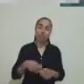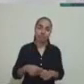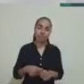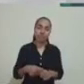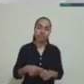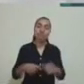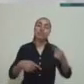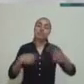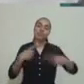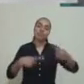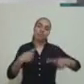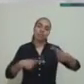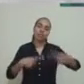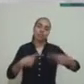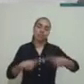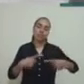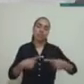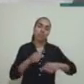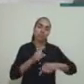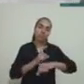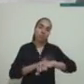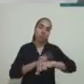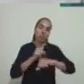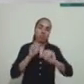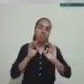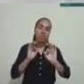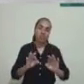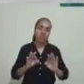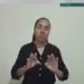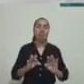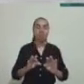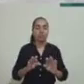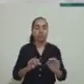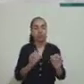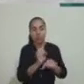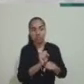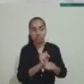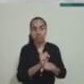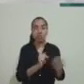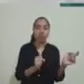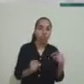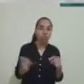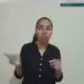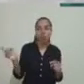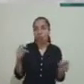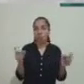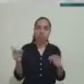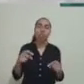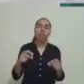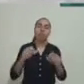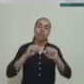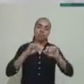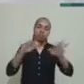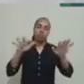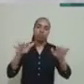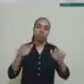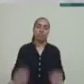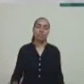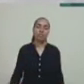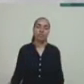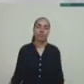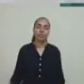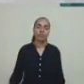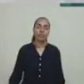que, no momento oportuno, e assim que os primeiros resultados voltarem à casa, a gente vai divulgar. Essa semana,